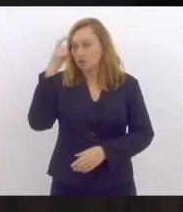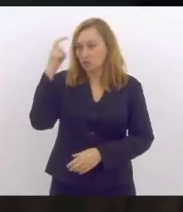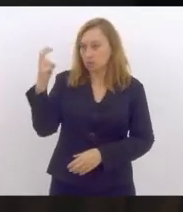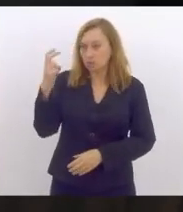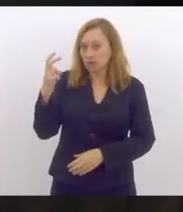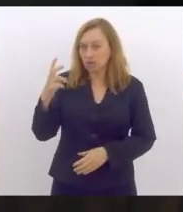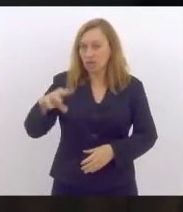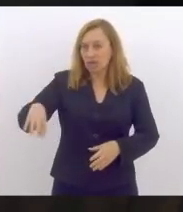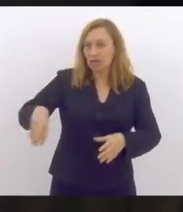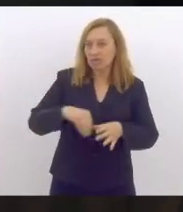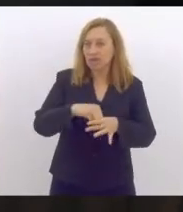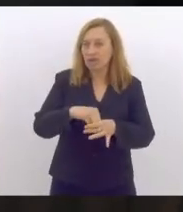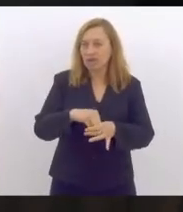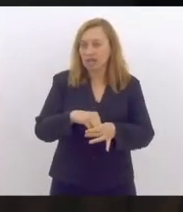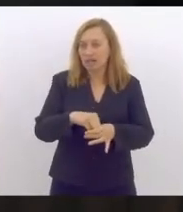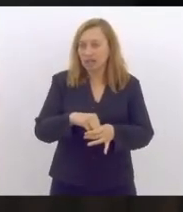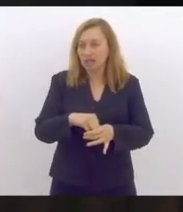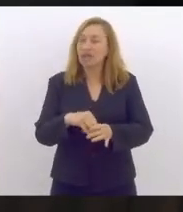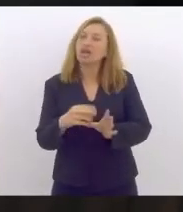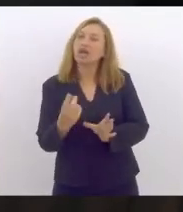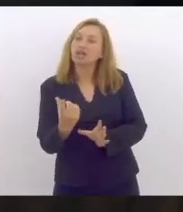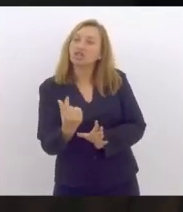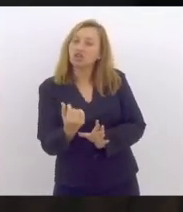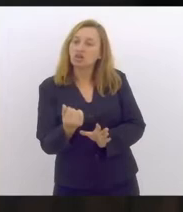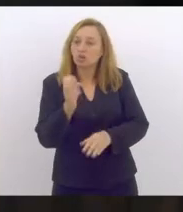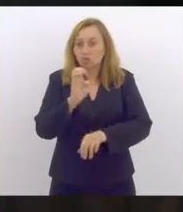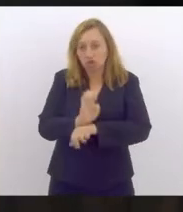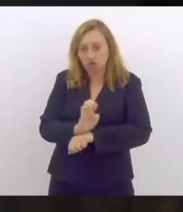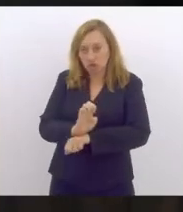a renúncia de receita do Estado